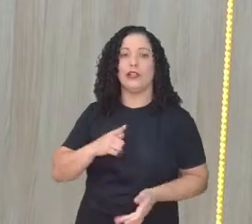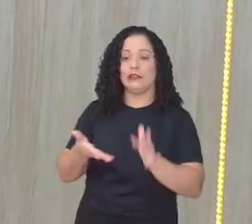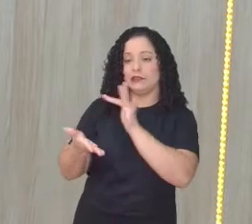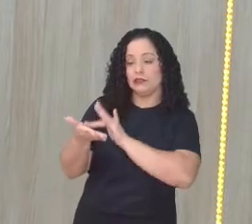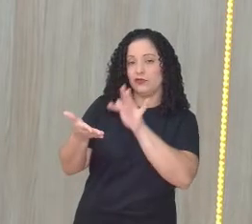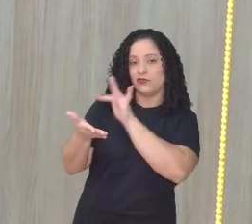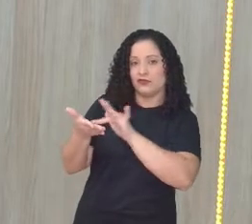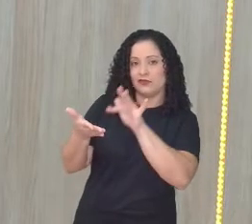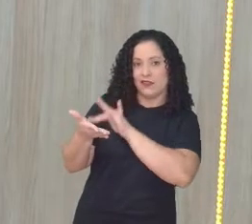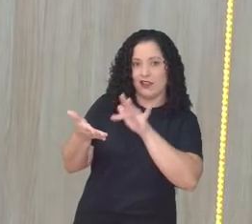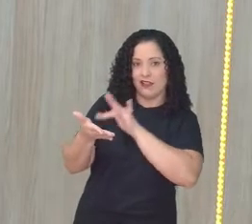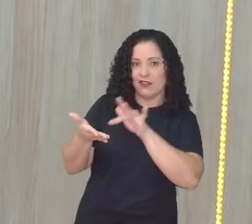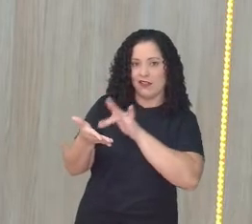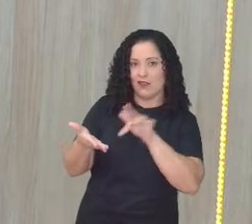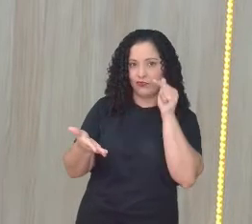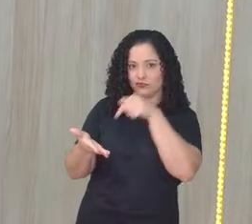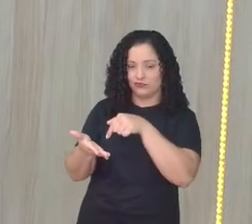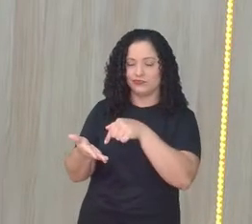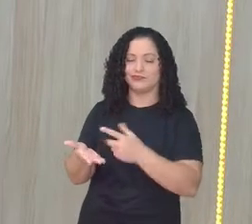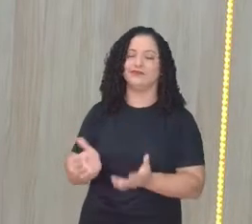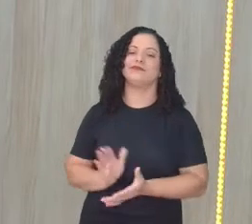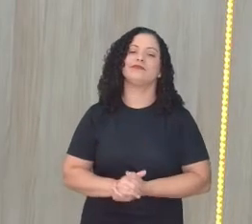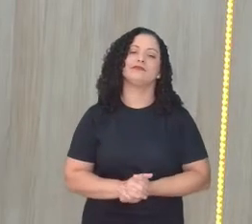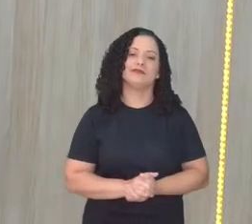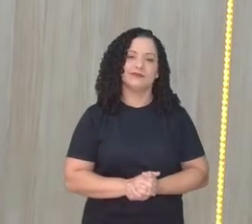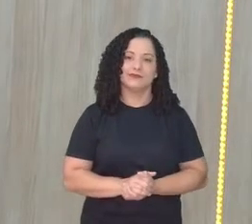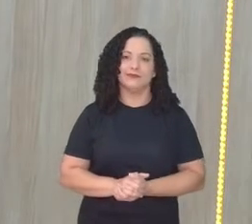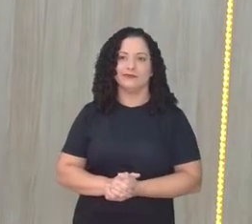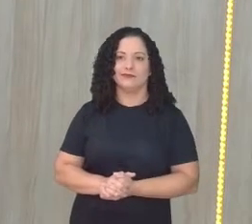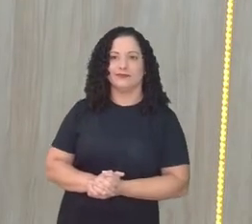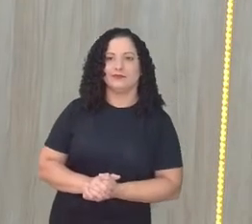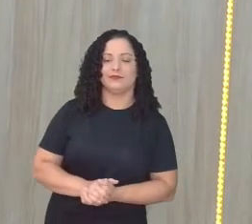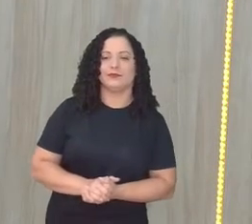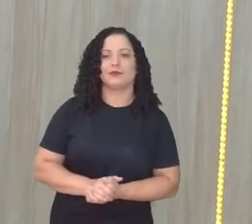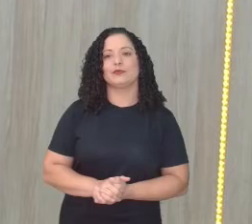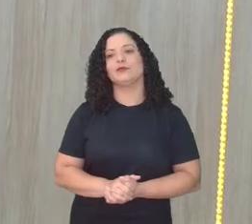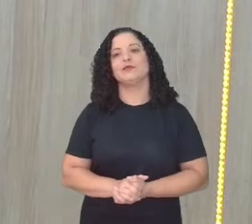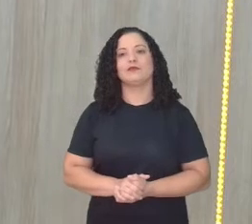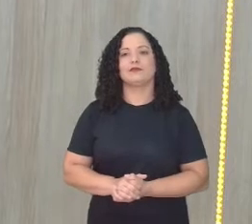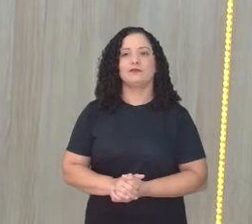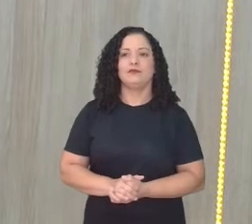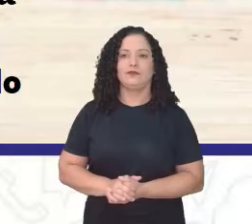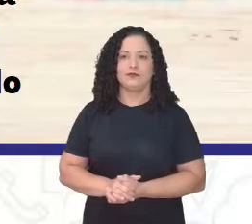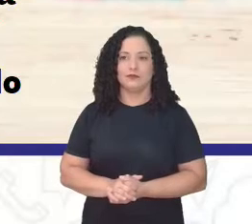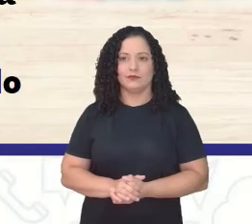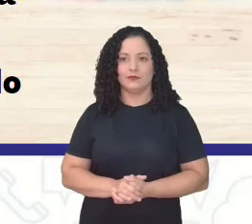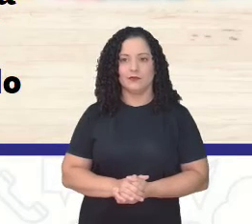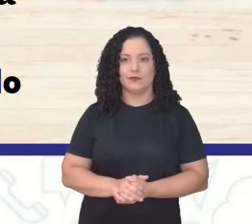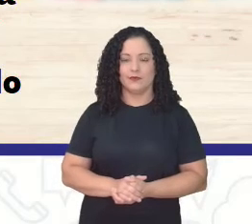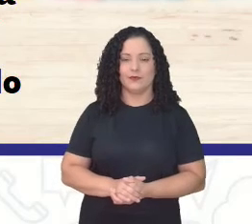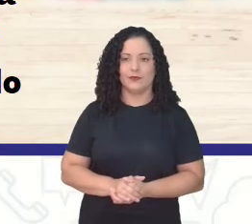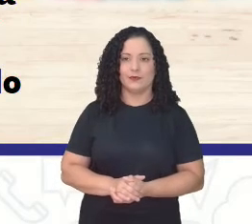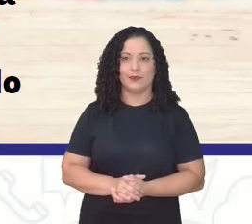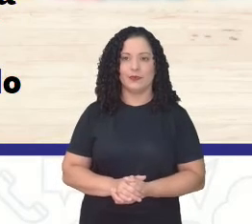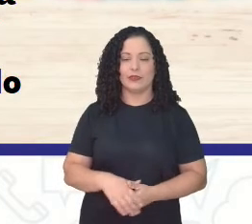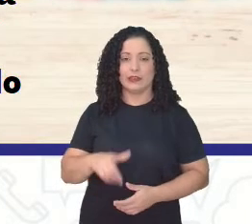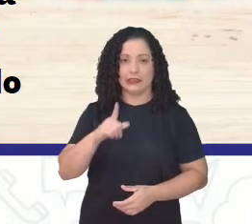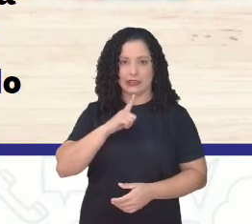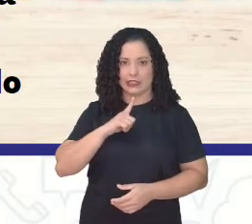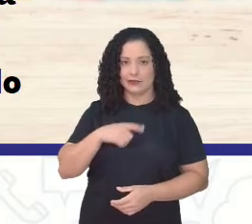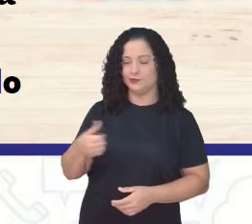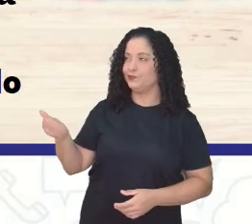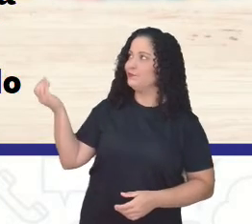livro, ocupando ali menos espaço, né? Mas vejam, a gente tem aqui, certo,